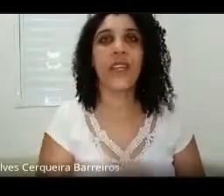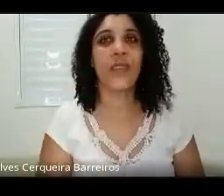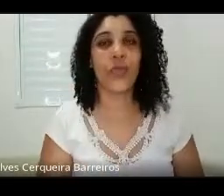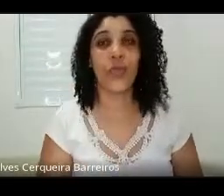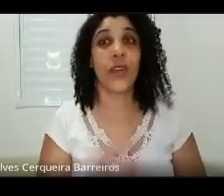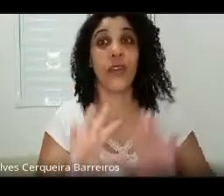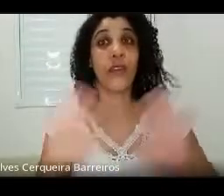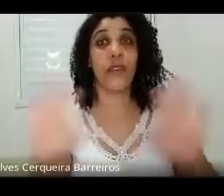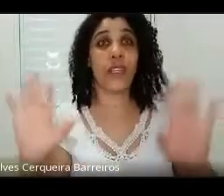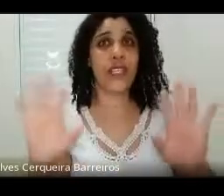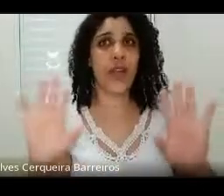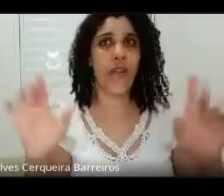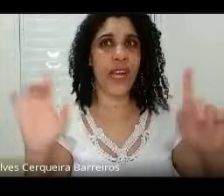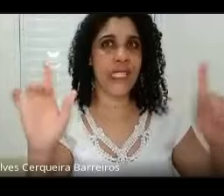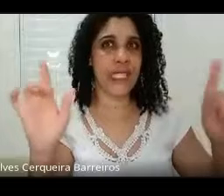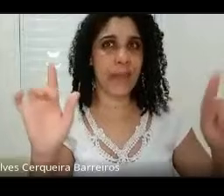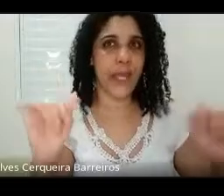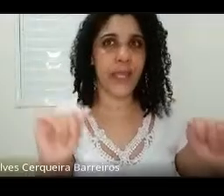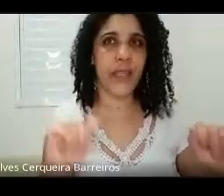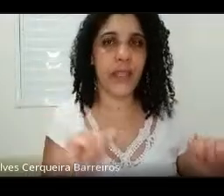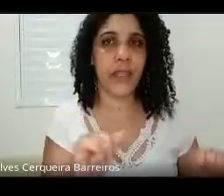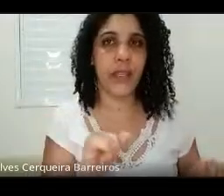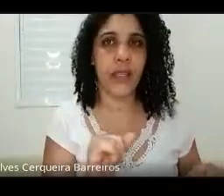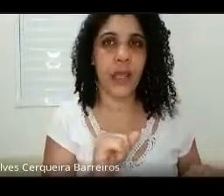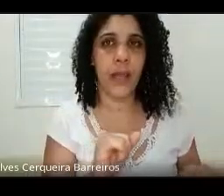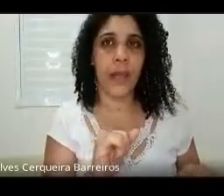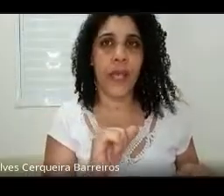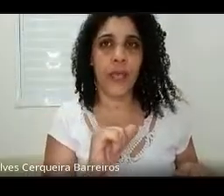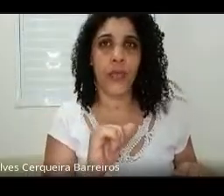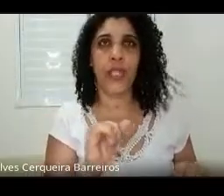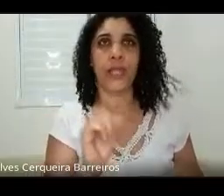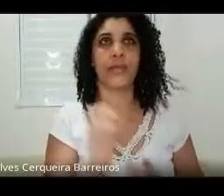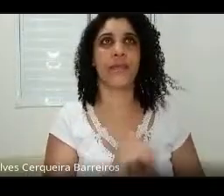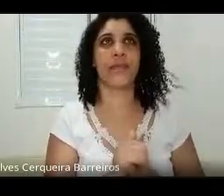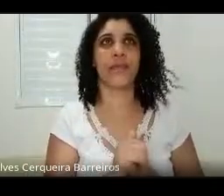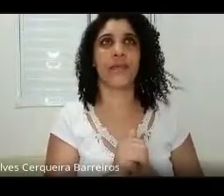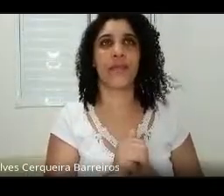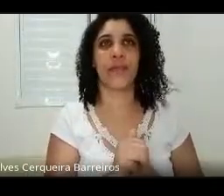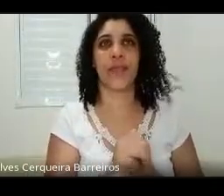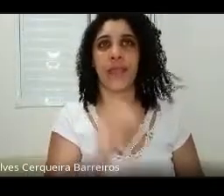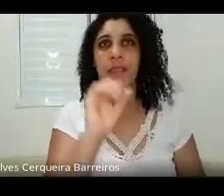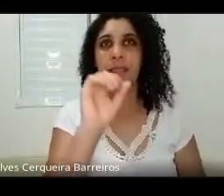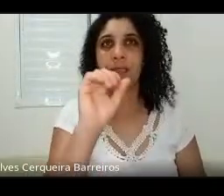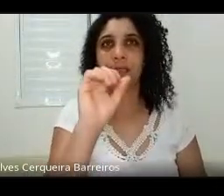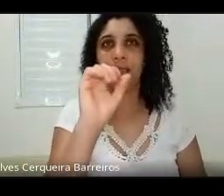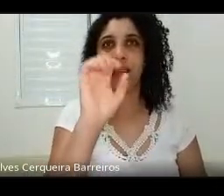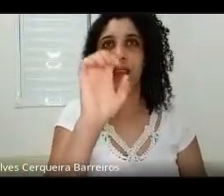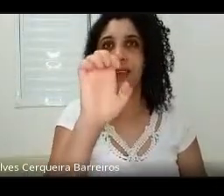entender tudo. Vou fazer só uma frasezinha bem curta.